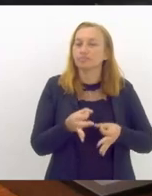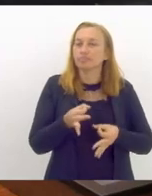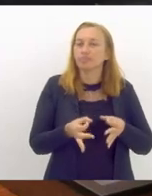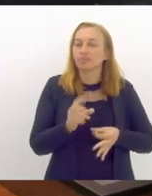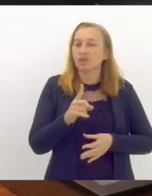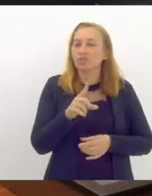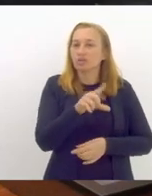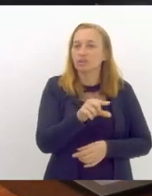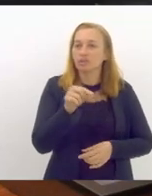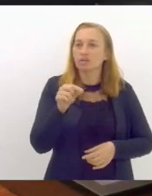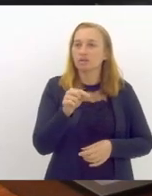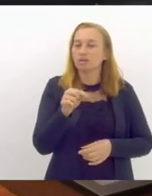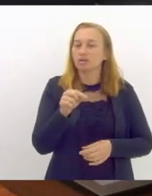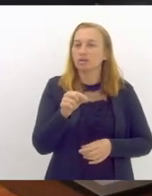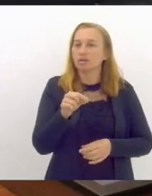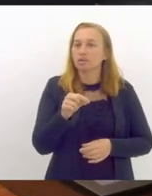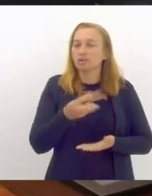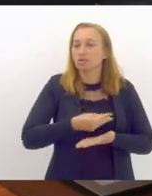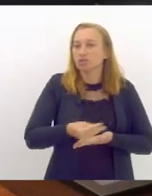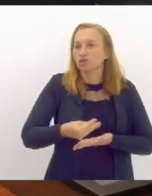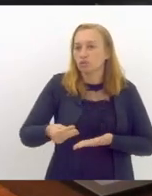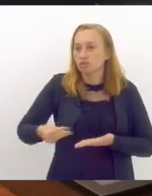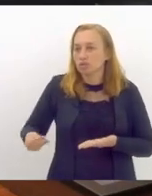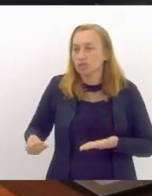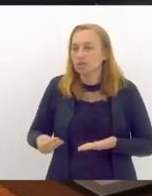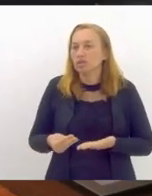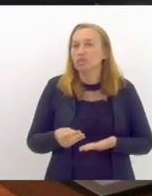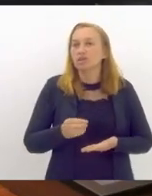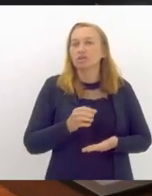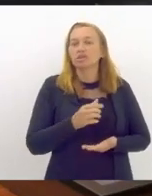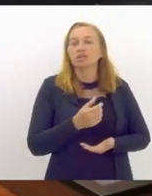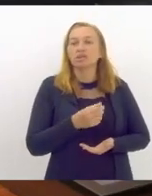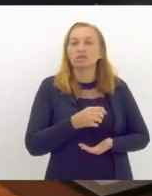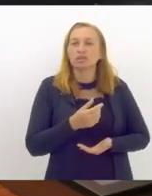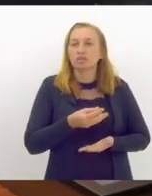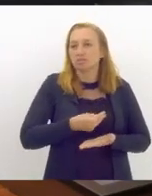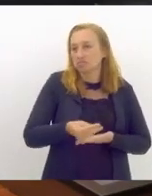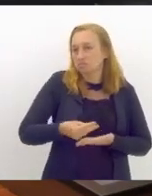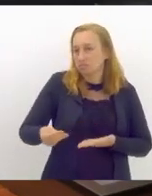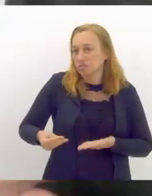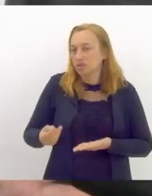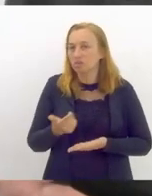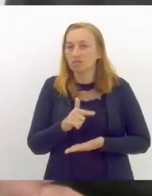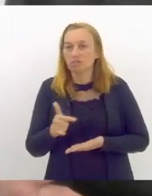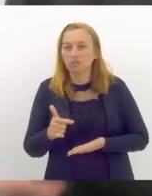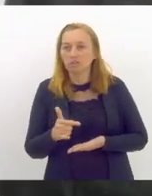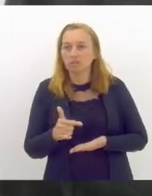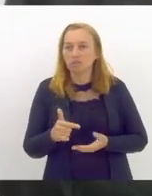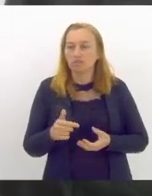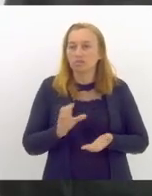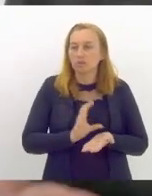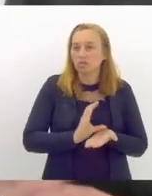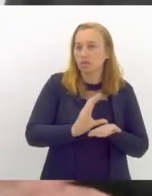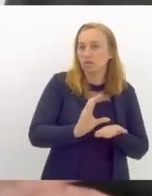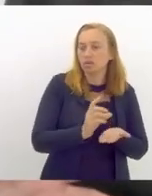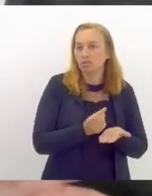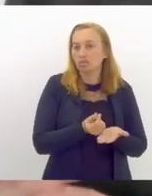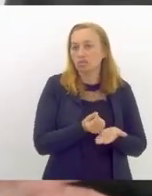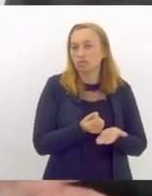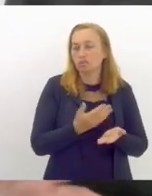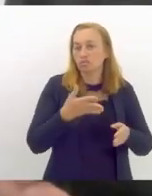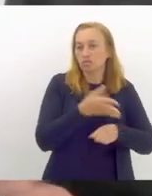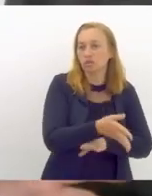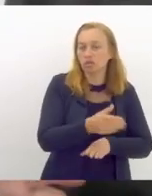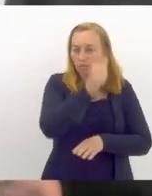define os critérios de Distribuição e sem critério de distribuição o recurso não vai chegar às prefeituras